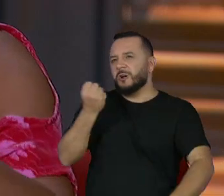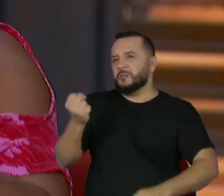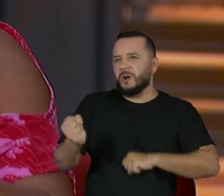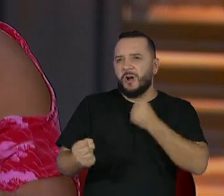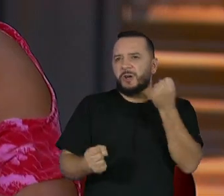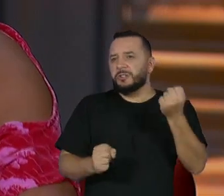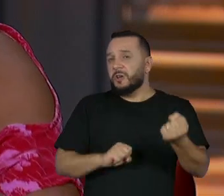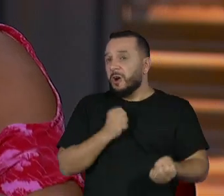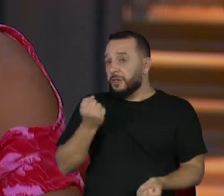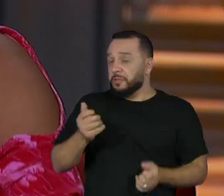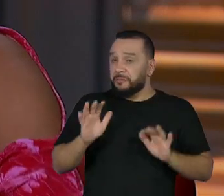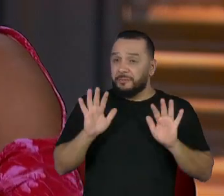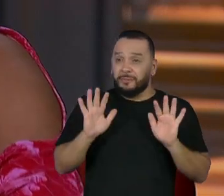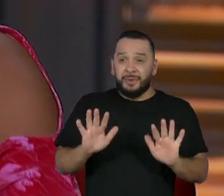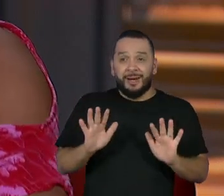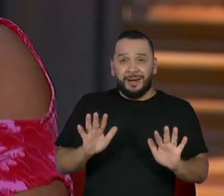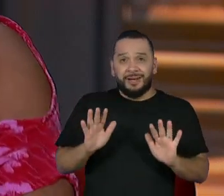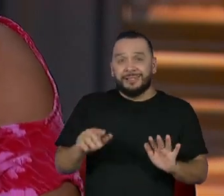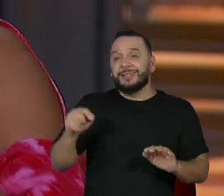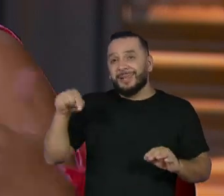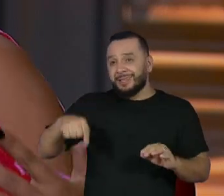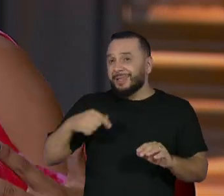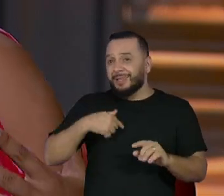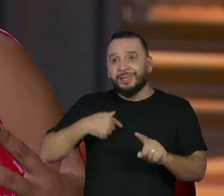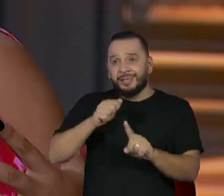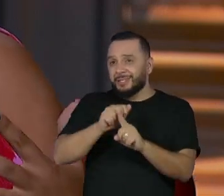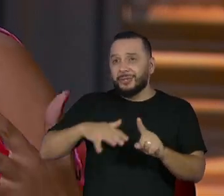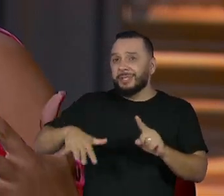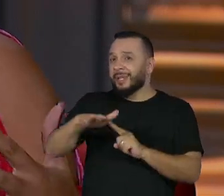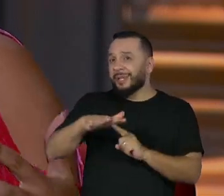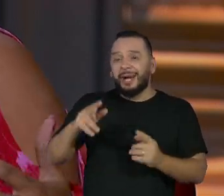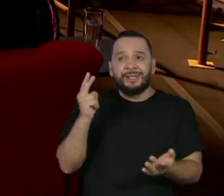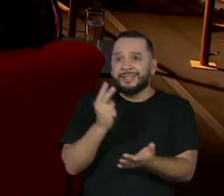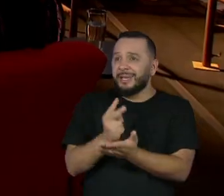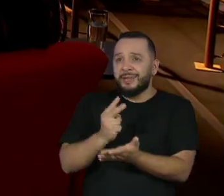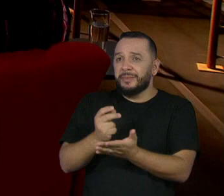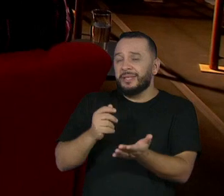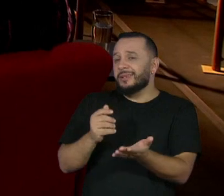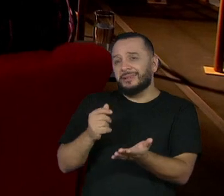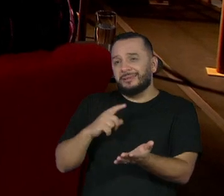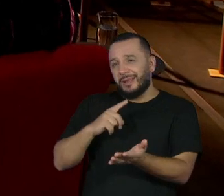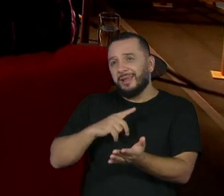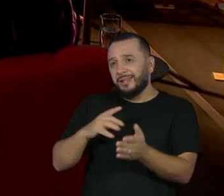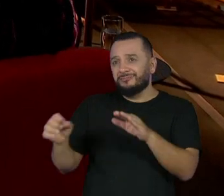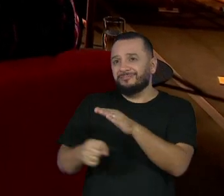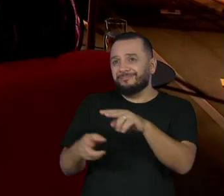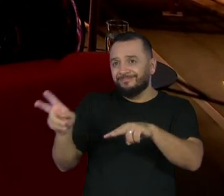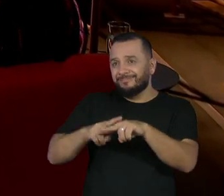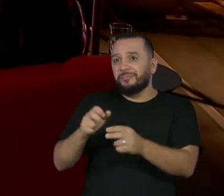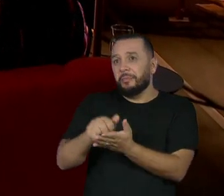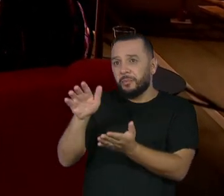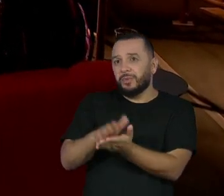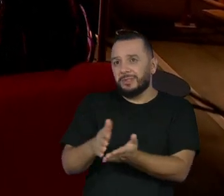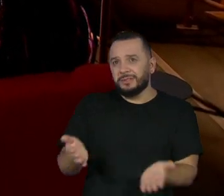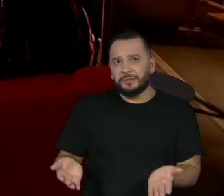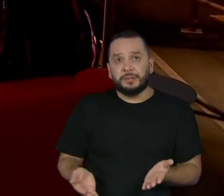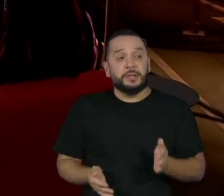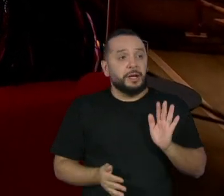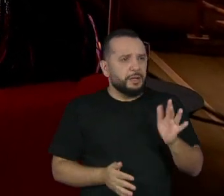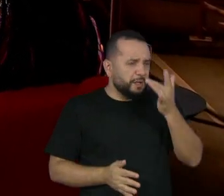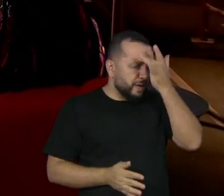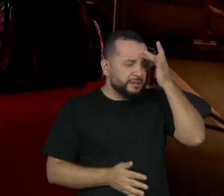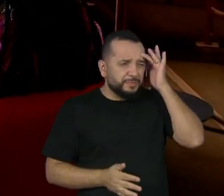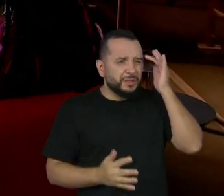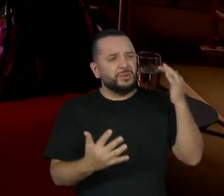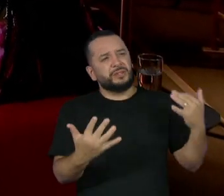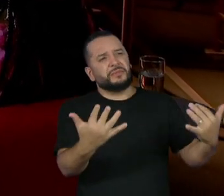aumentado mesmo a gente sendo uma sociedade extremamente punitivista. E ainda tem um senso comum, inclusive pode ser das pessoas que estão nos vendo,